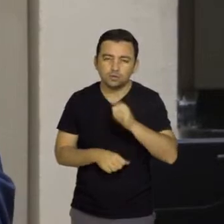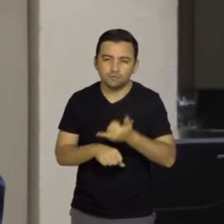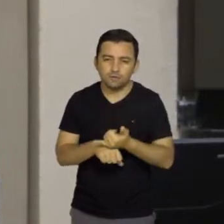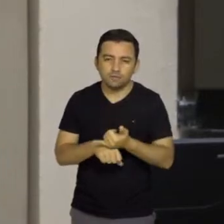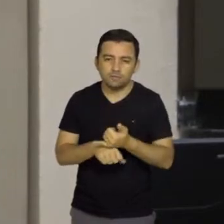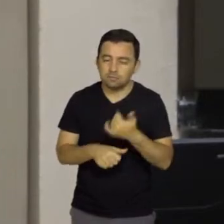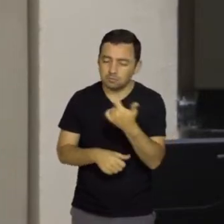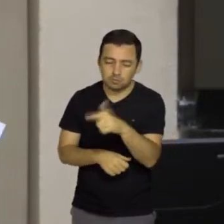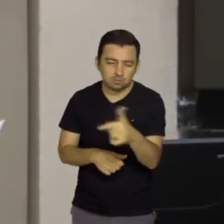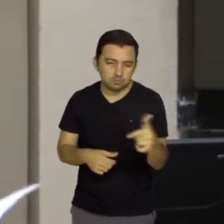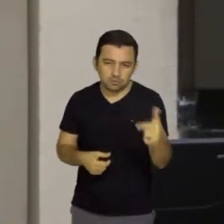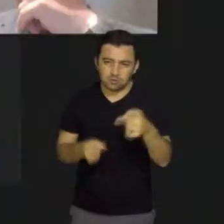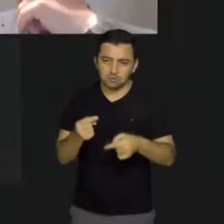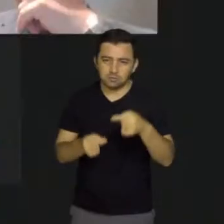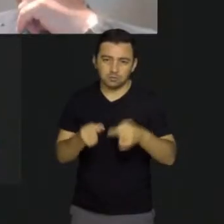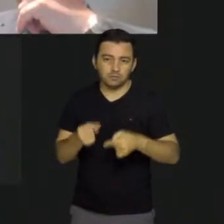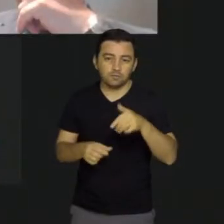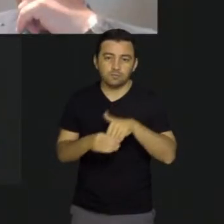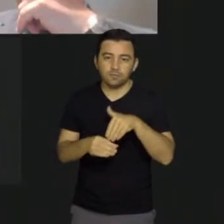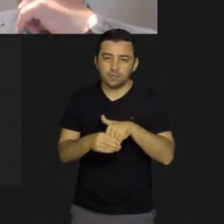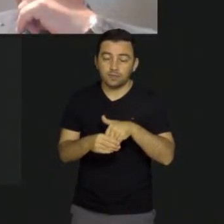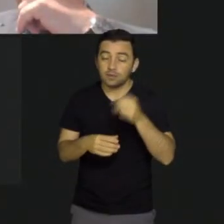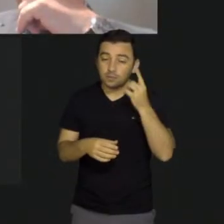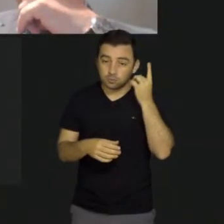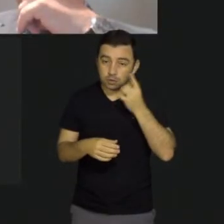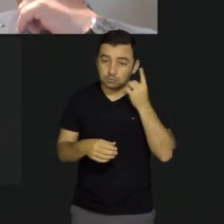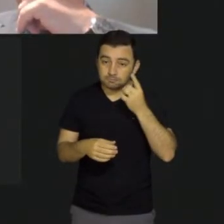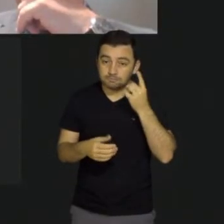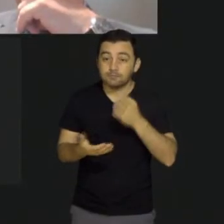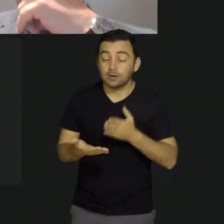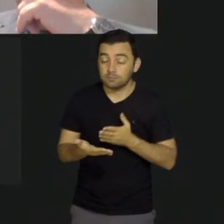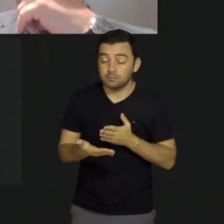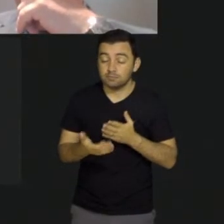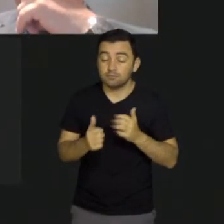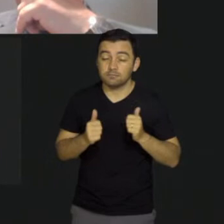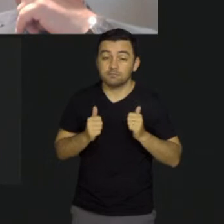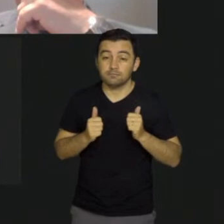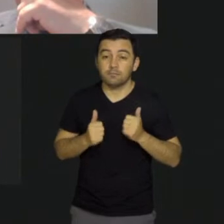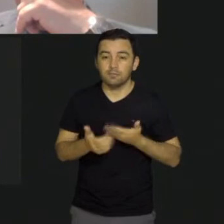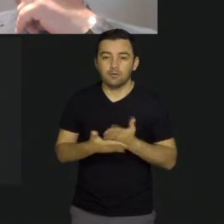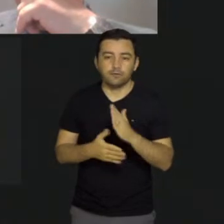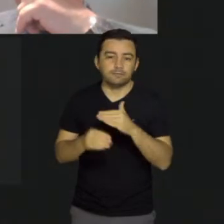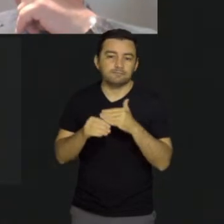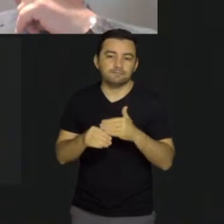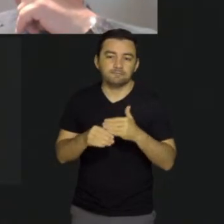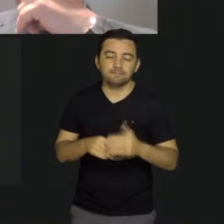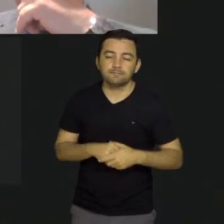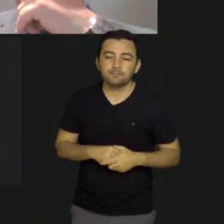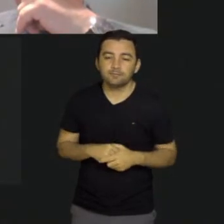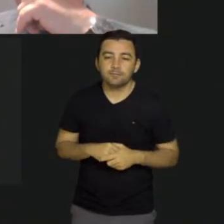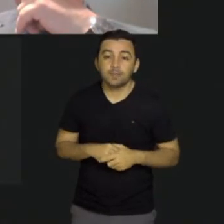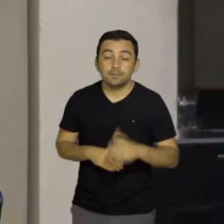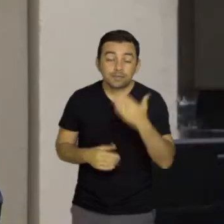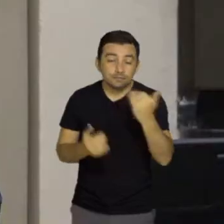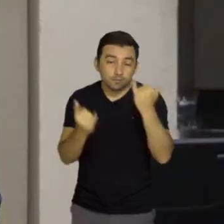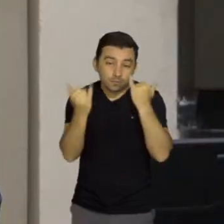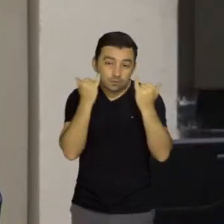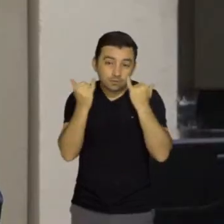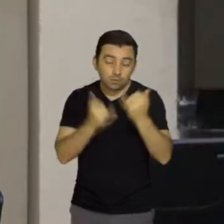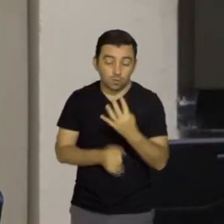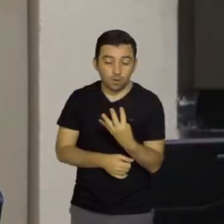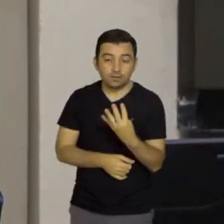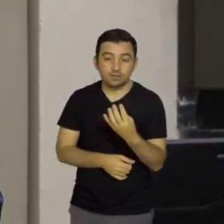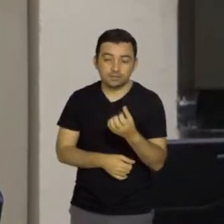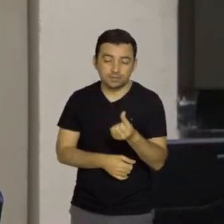Não havendo quem queira discutir, em votação. Deputados que aprovam, permaneçam como se encontra. Aprovado por unanimidade. Pedido de informação 460,